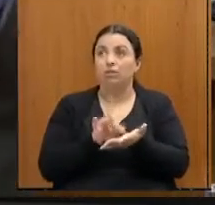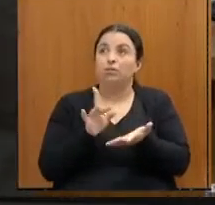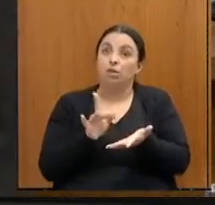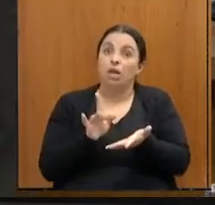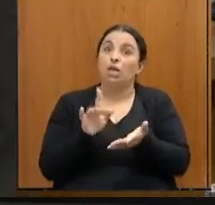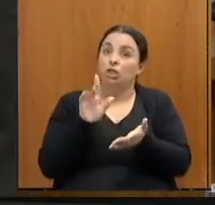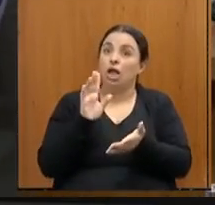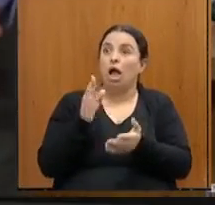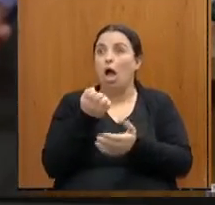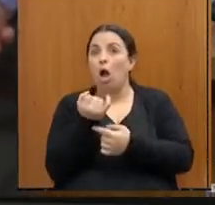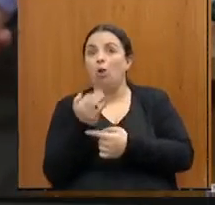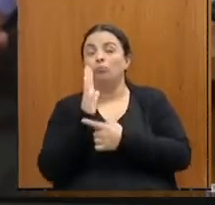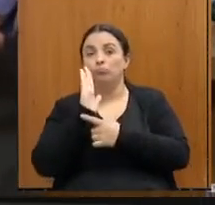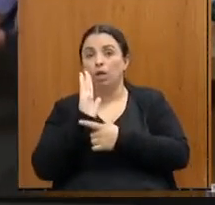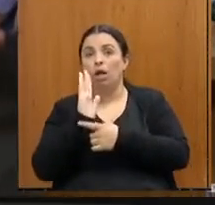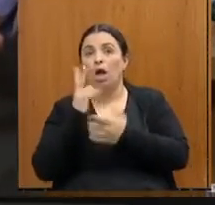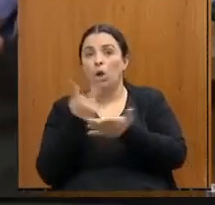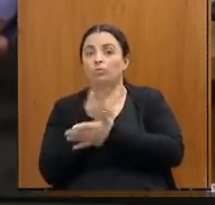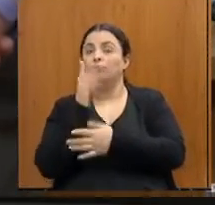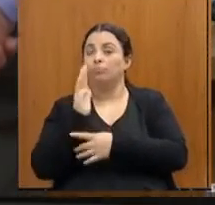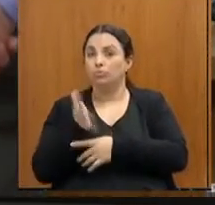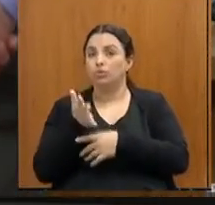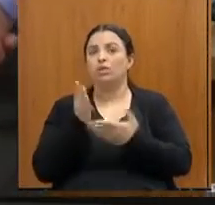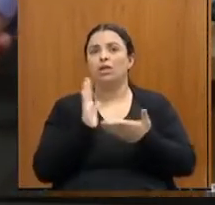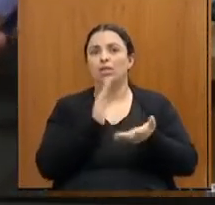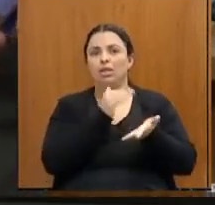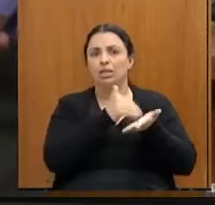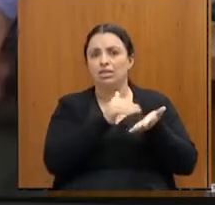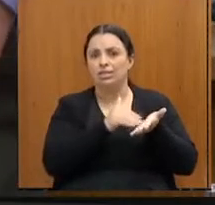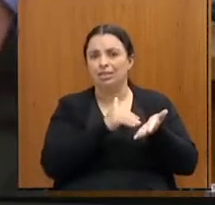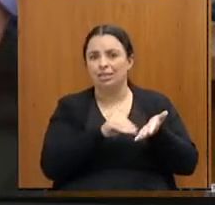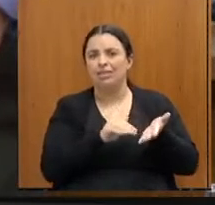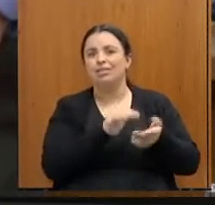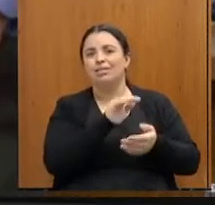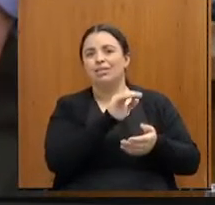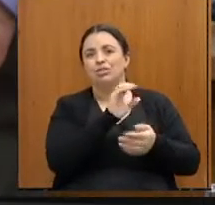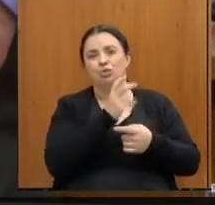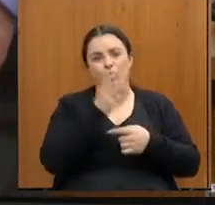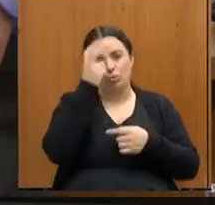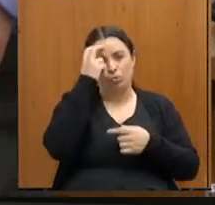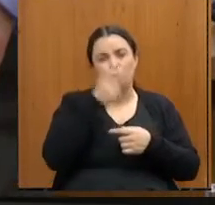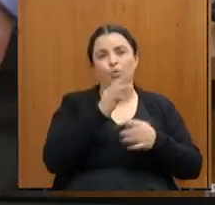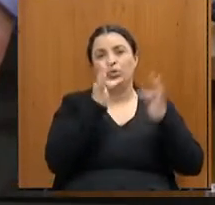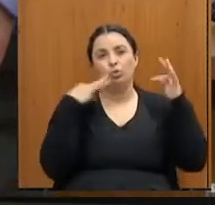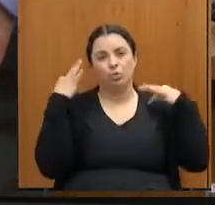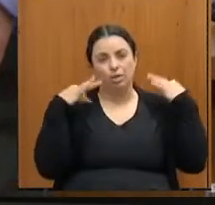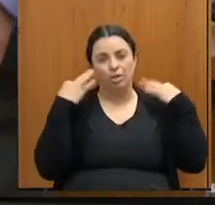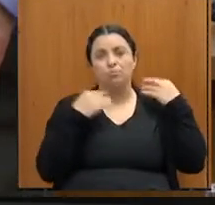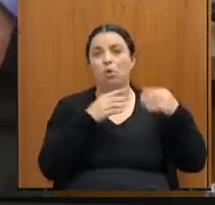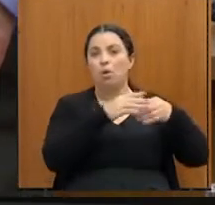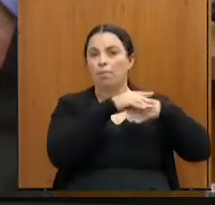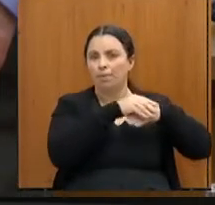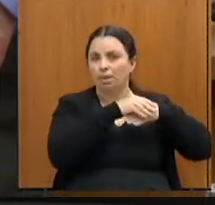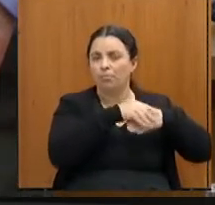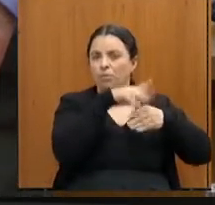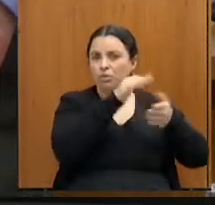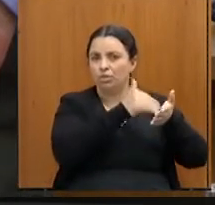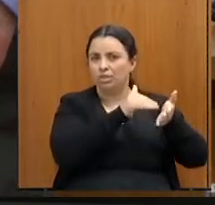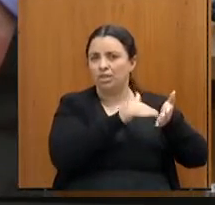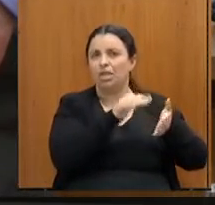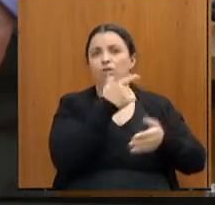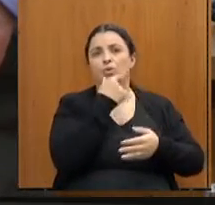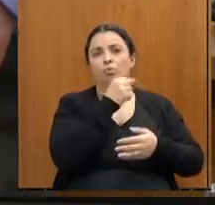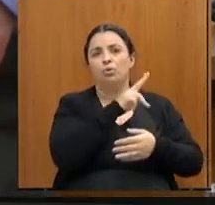ocorreram por parte da Secretaria de Cultura e turismo a qual parabenizo aqui o secretário Leônidas